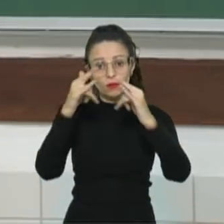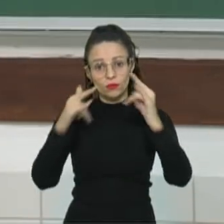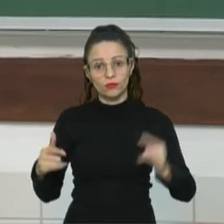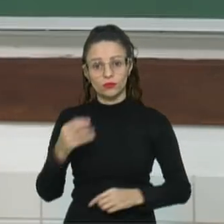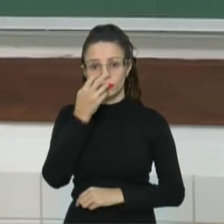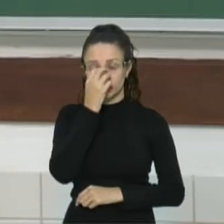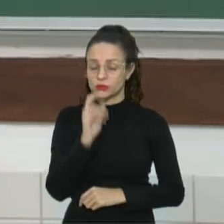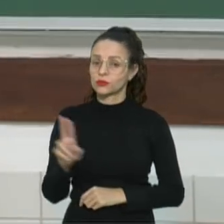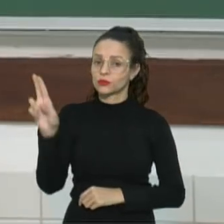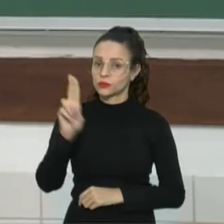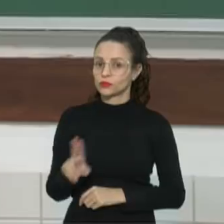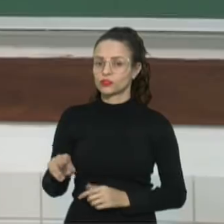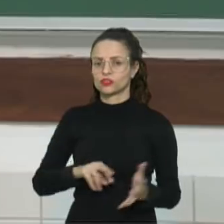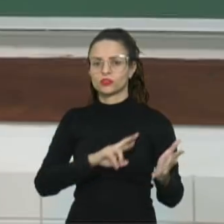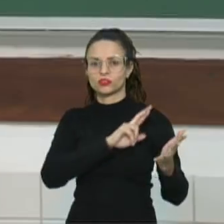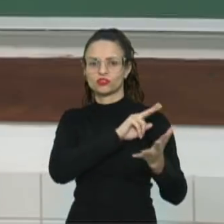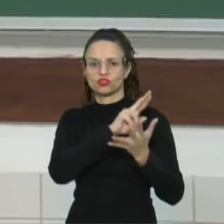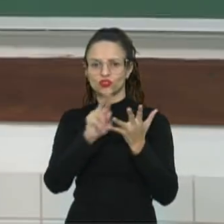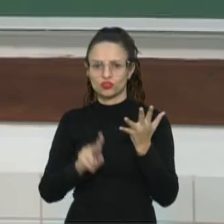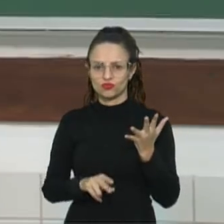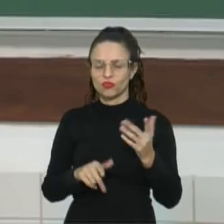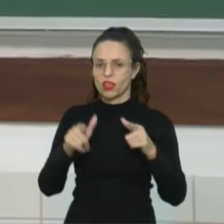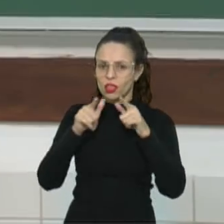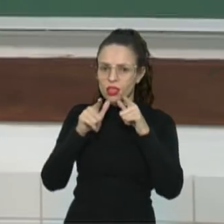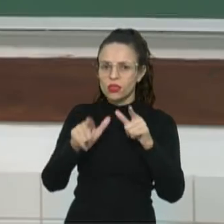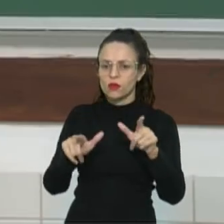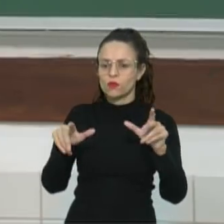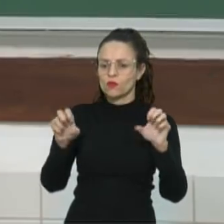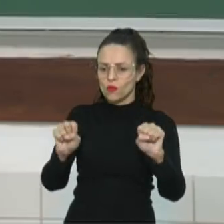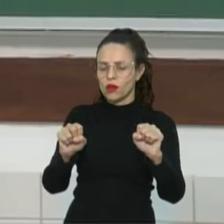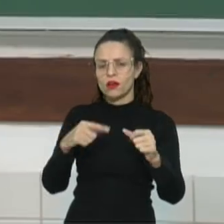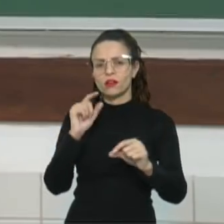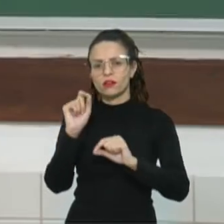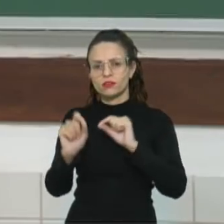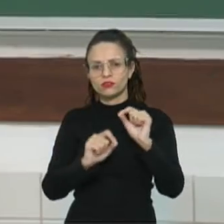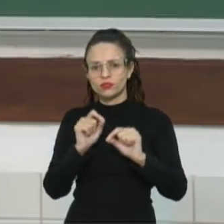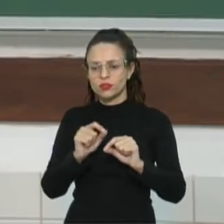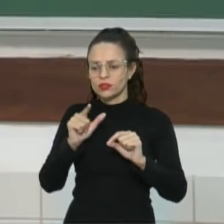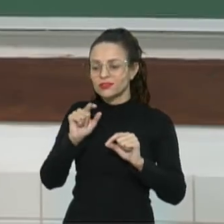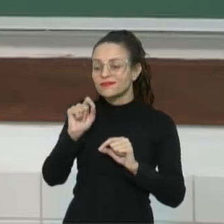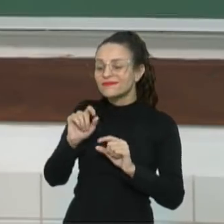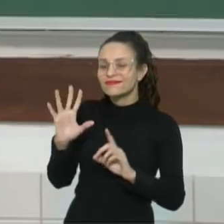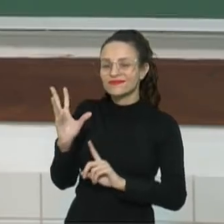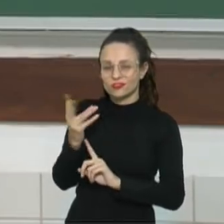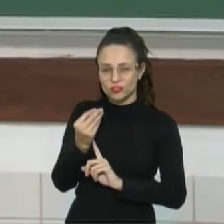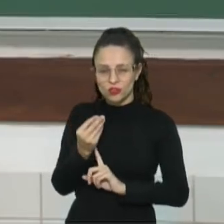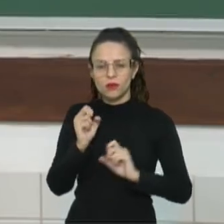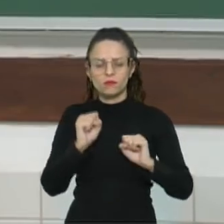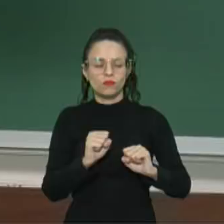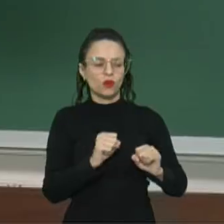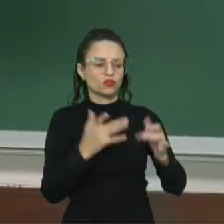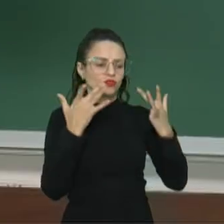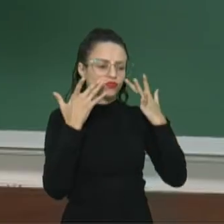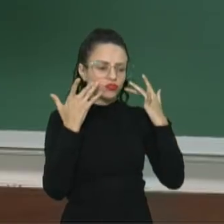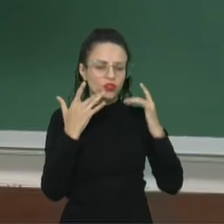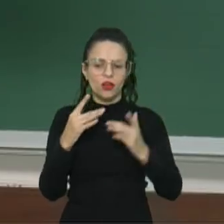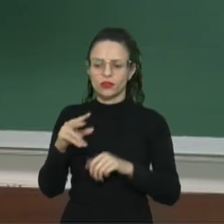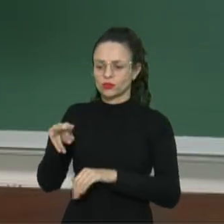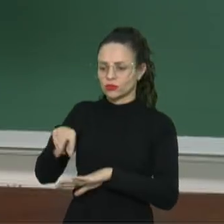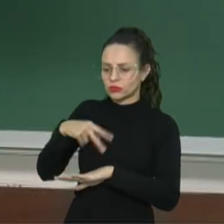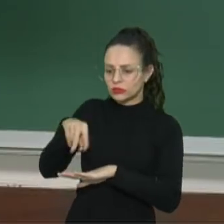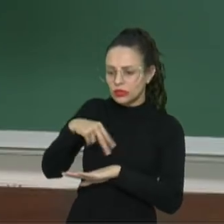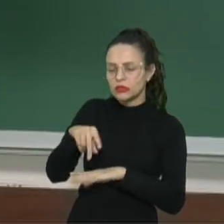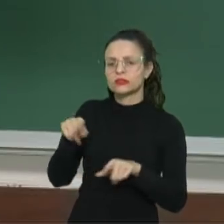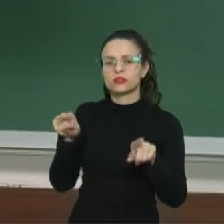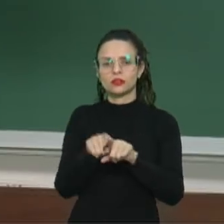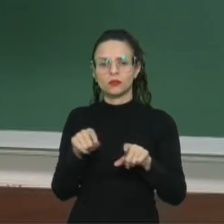vai utilizar de diversas linguagens artísticas, né? Pode utilizar da dança, do teatro, né? Da